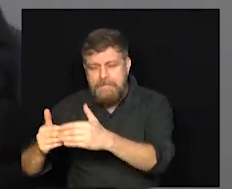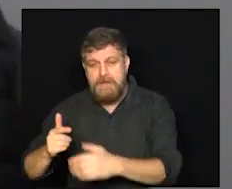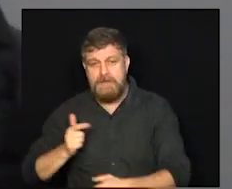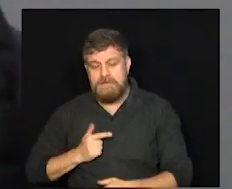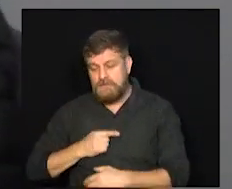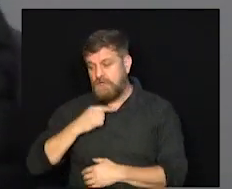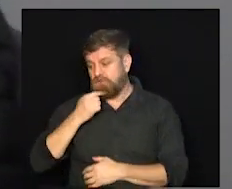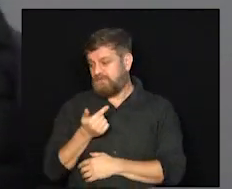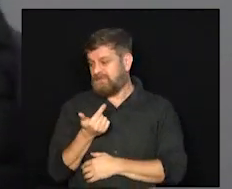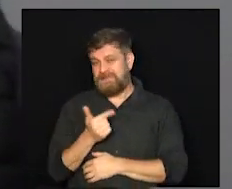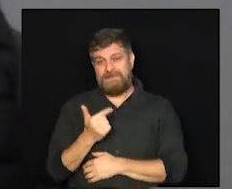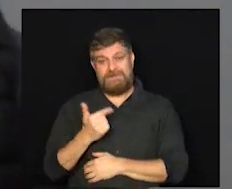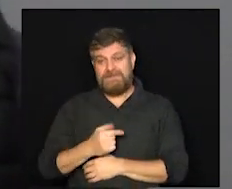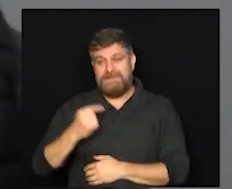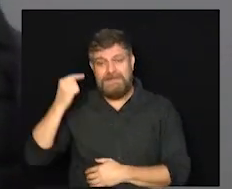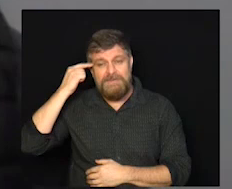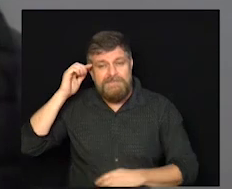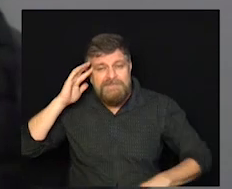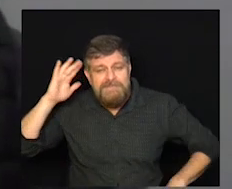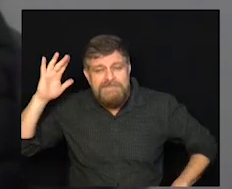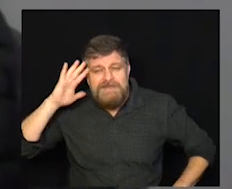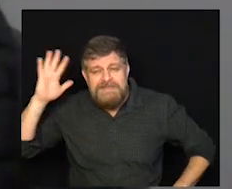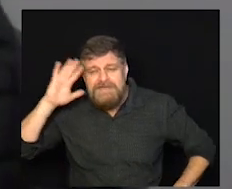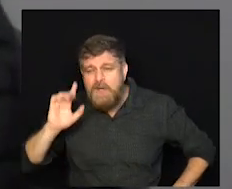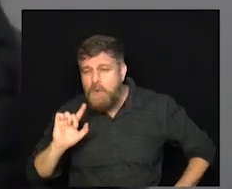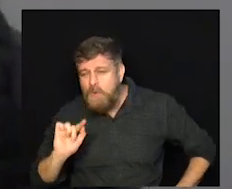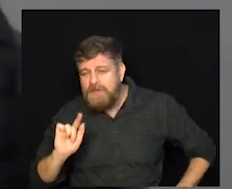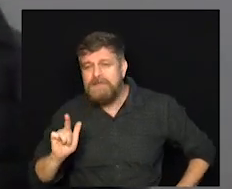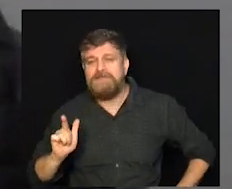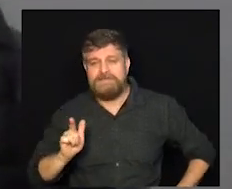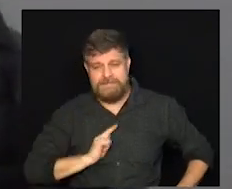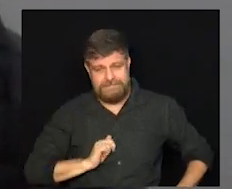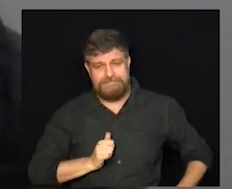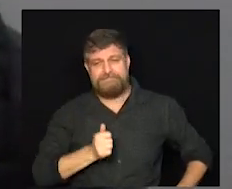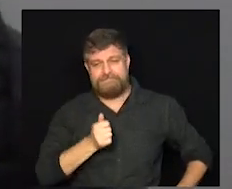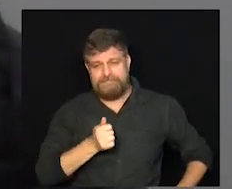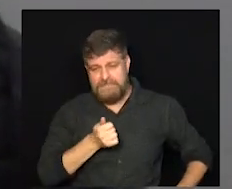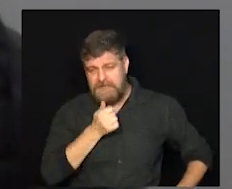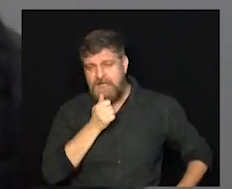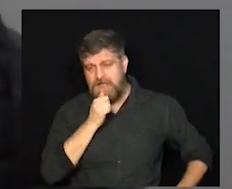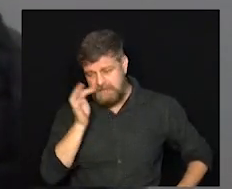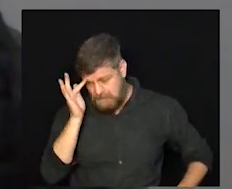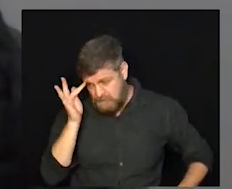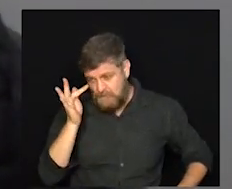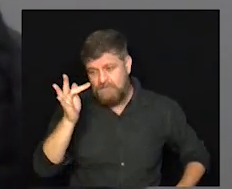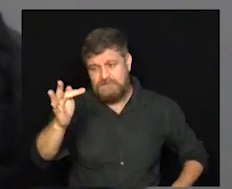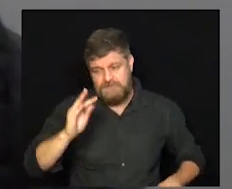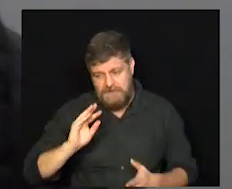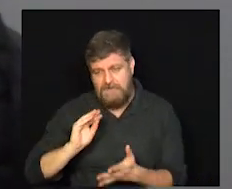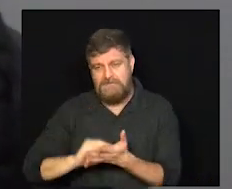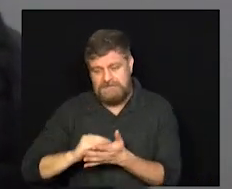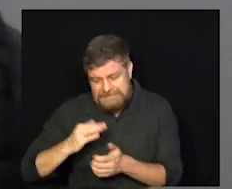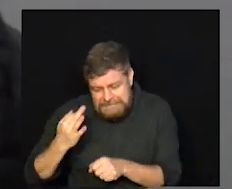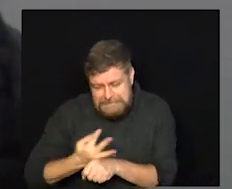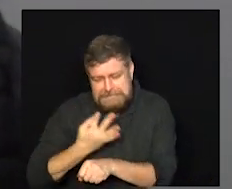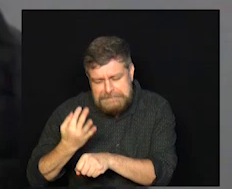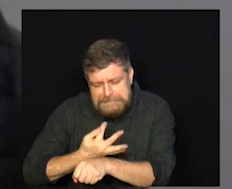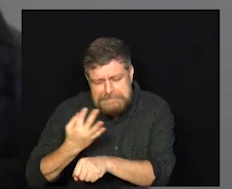nenhuma pensando também que ainda há um grande caminho a ser percorrido, né?